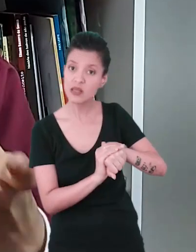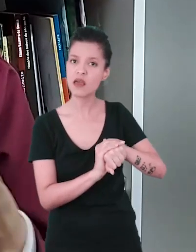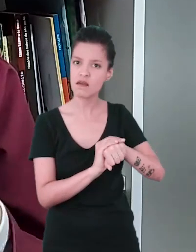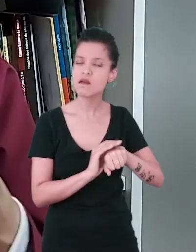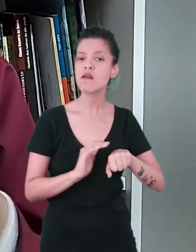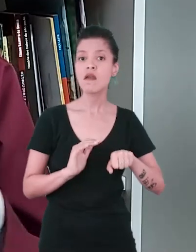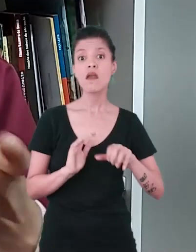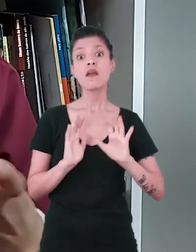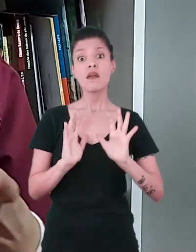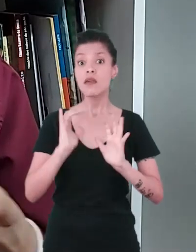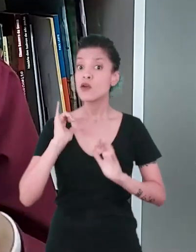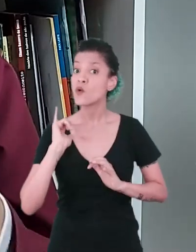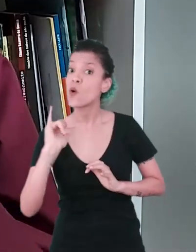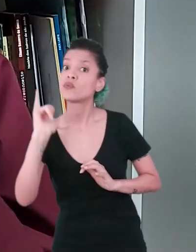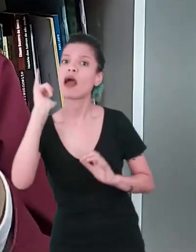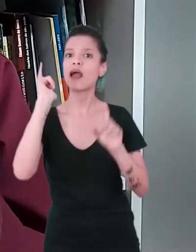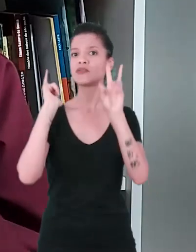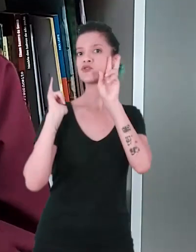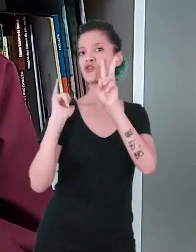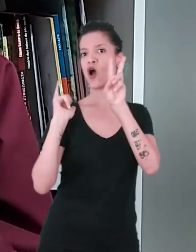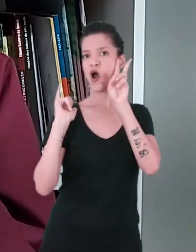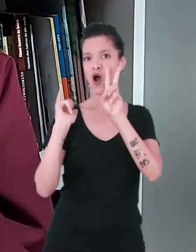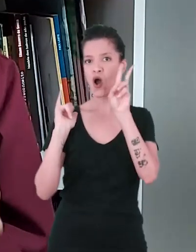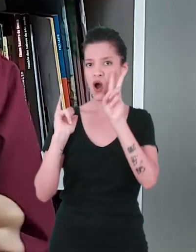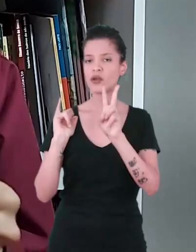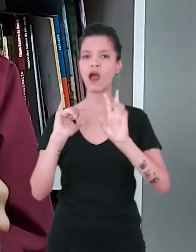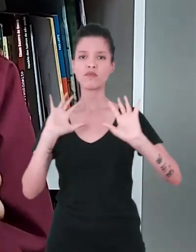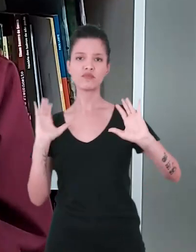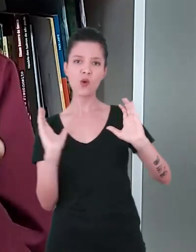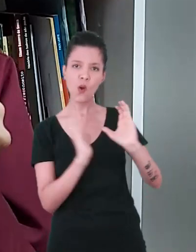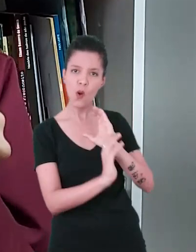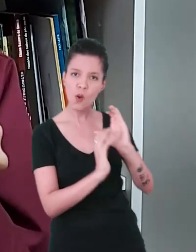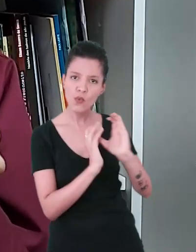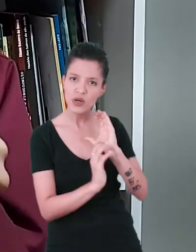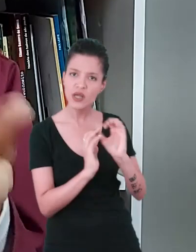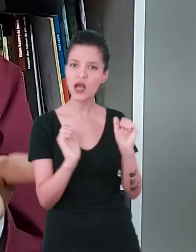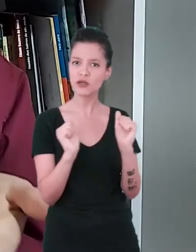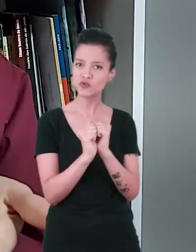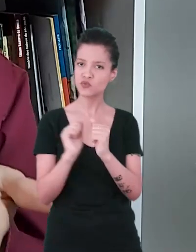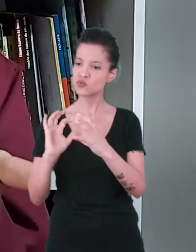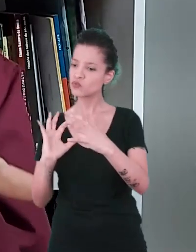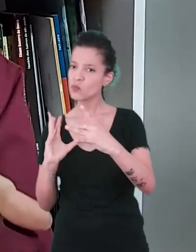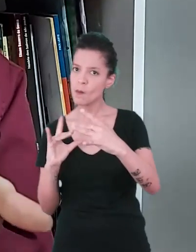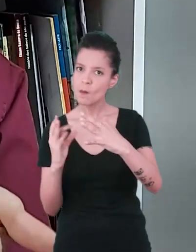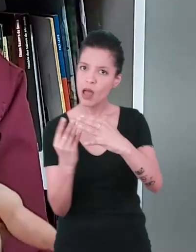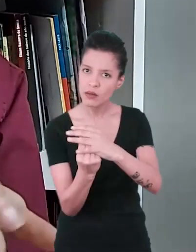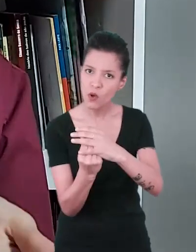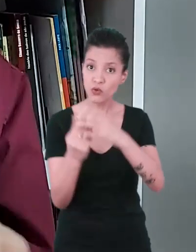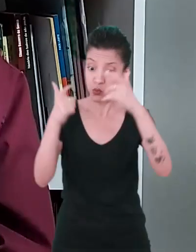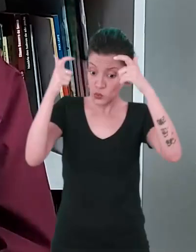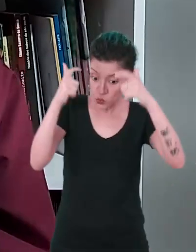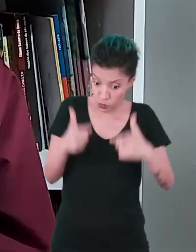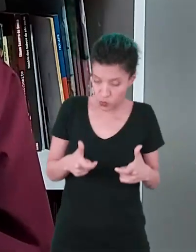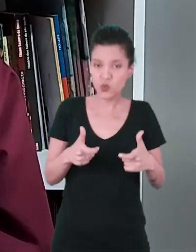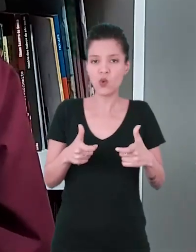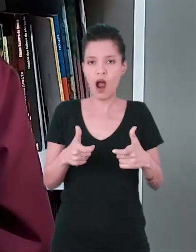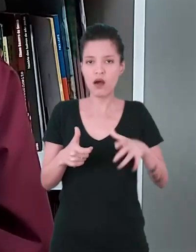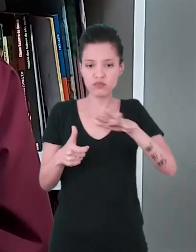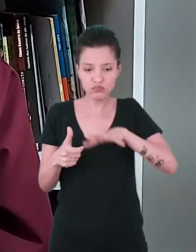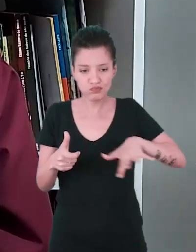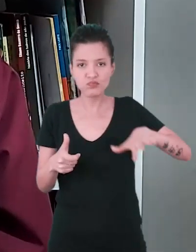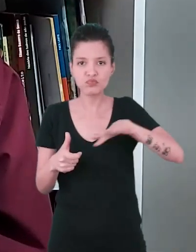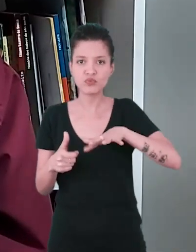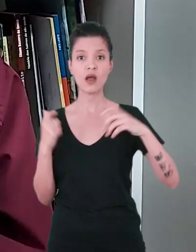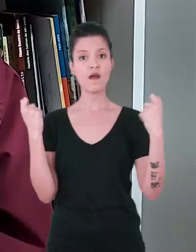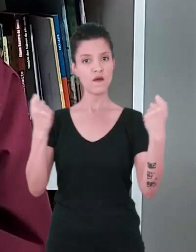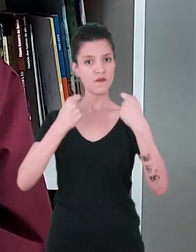a história e se comunicam e que têm uma relação com o patrimônio, onde é o local onde acontece